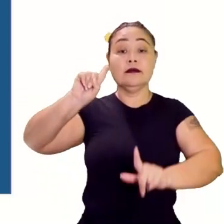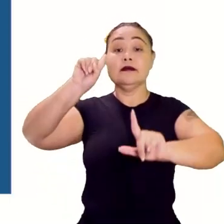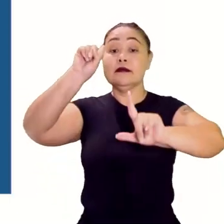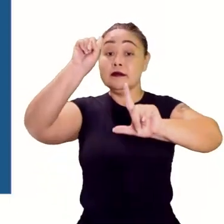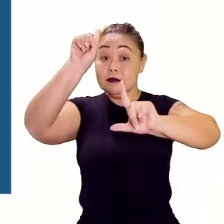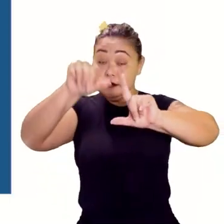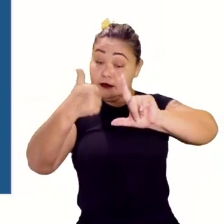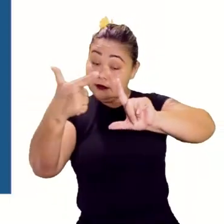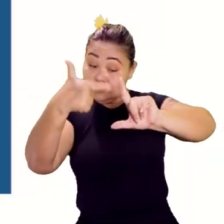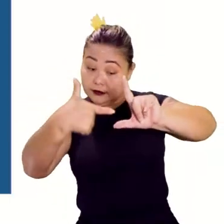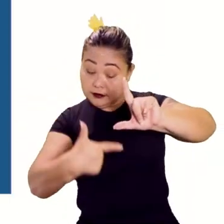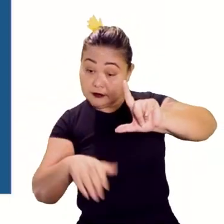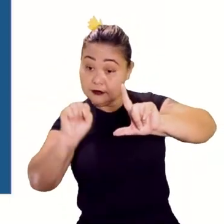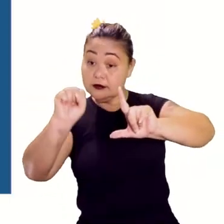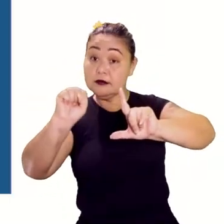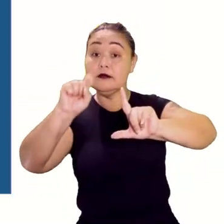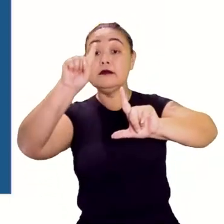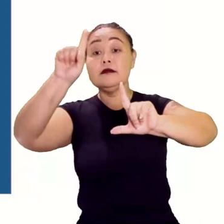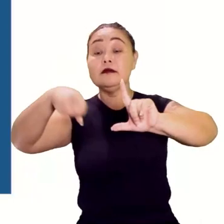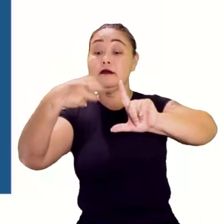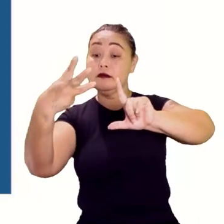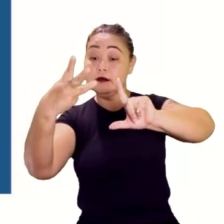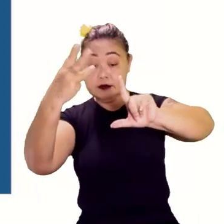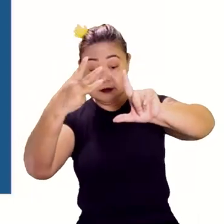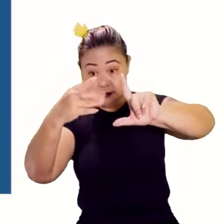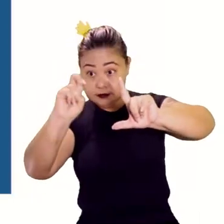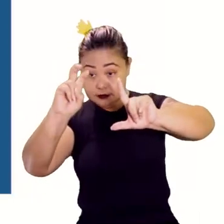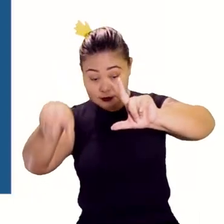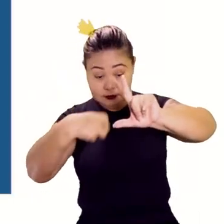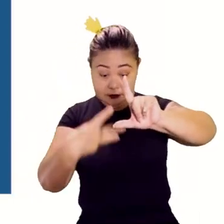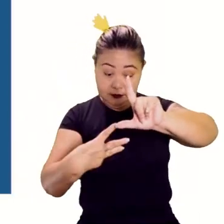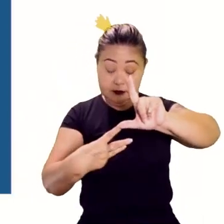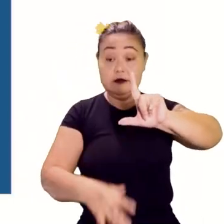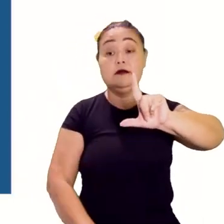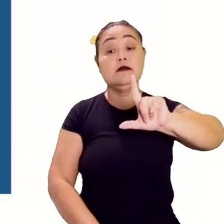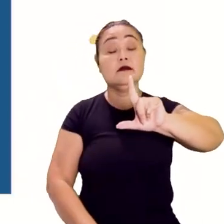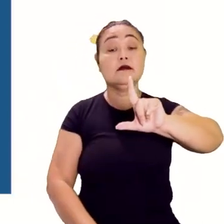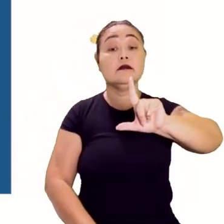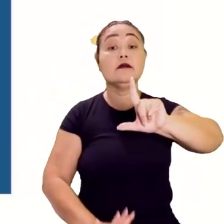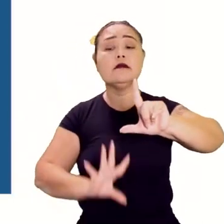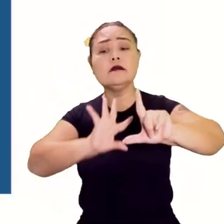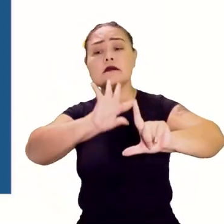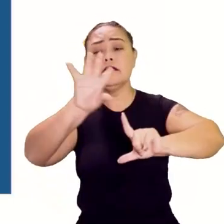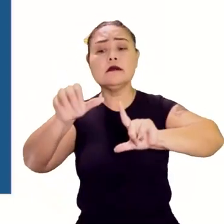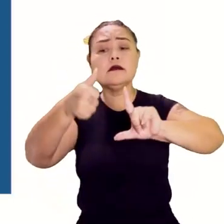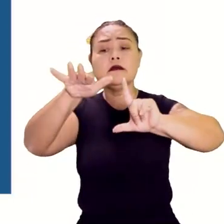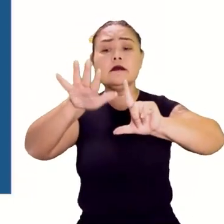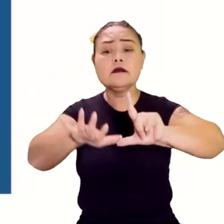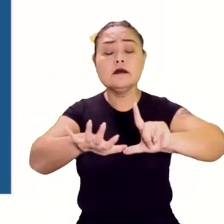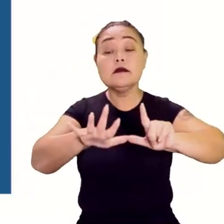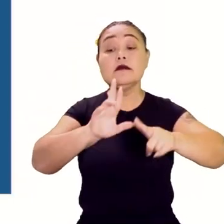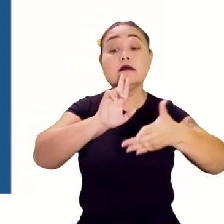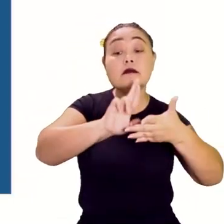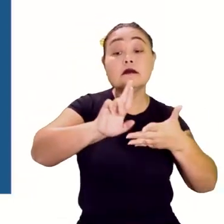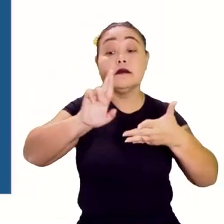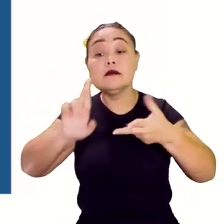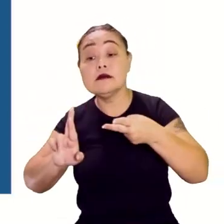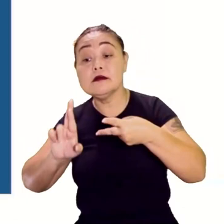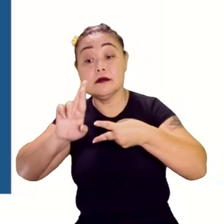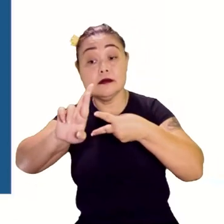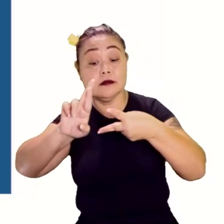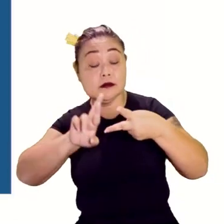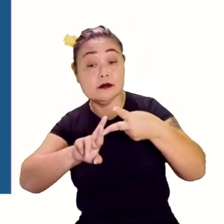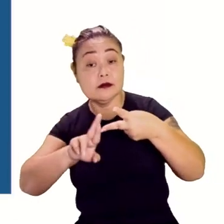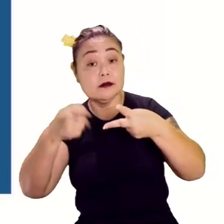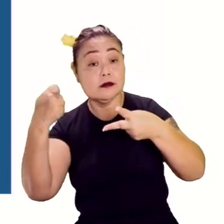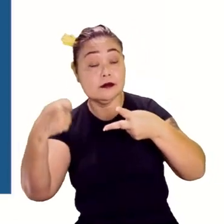elevado à oitava potência na base 2 e log de 3 elevado à quinta na base 3. O que fica aí de resultado? Só que